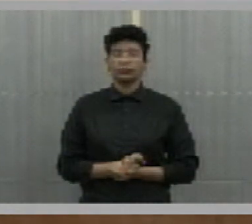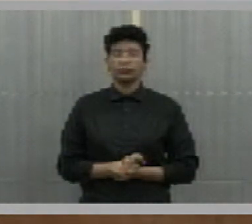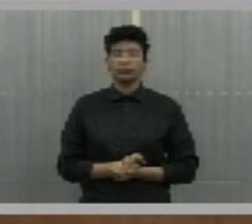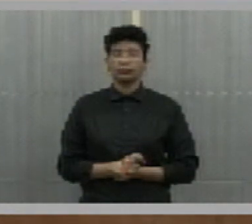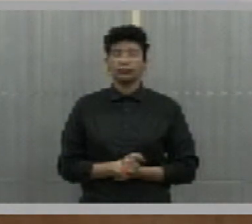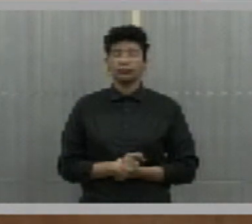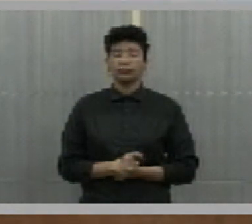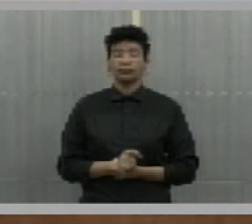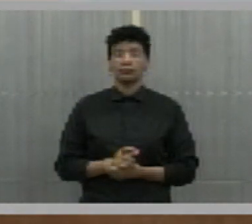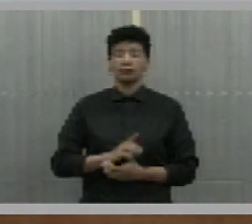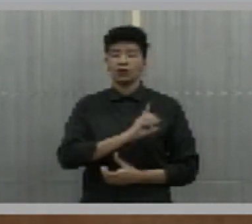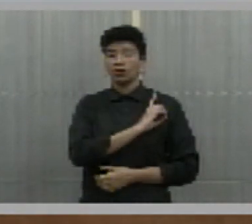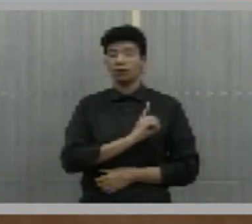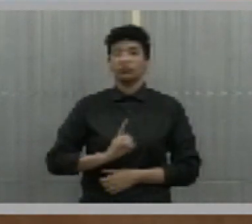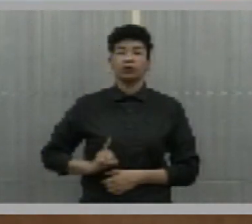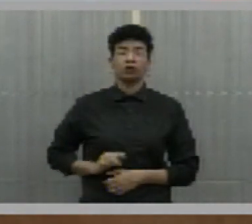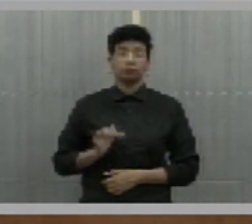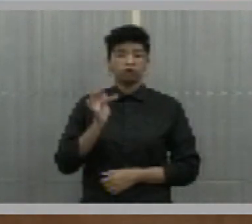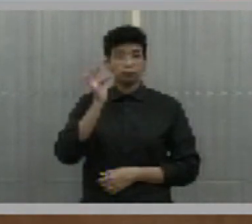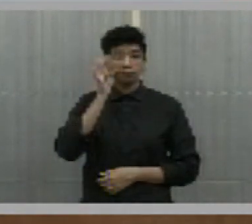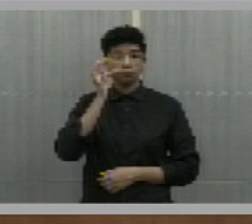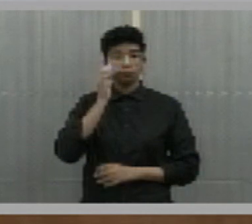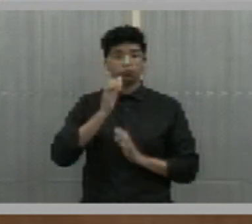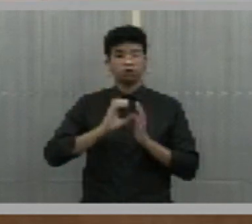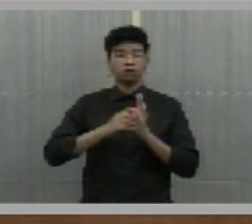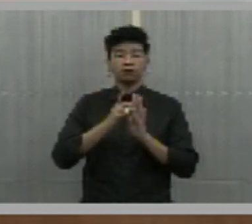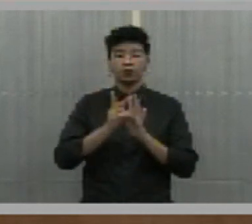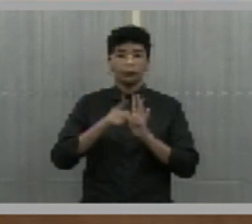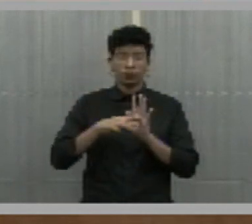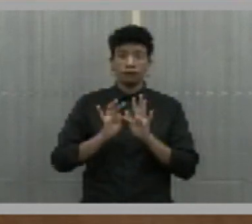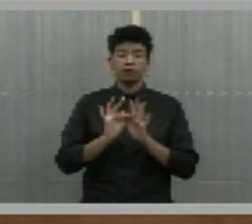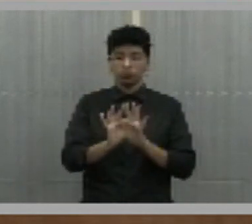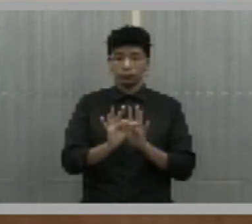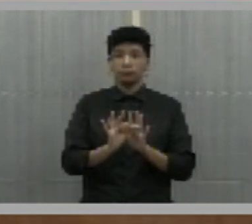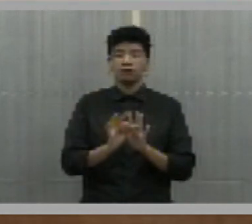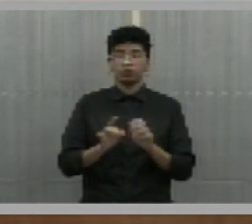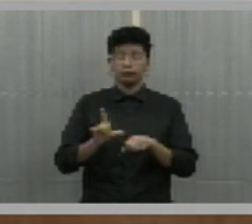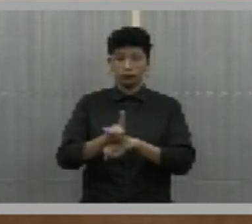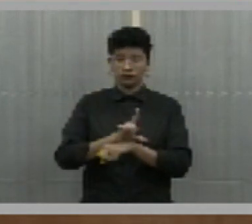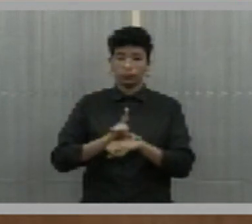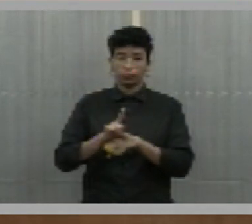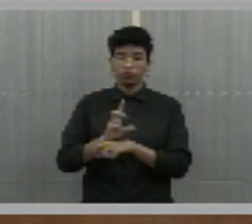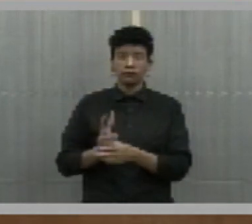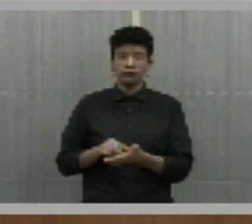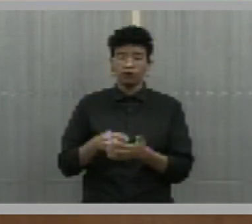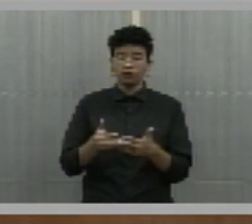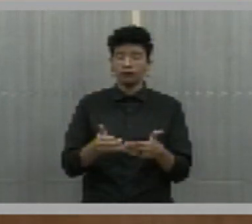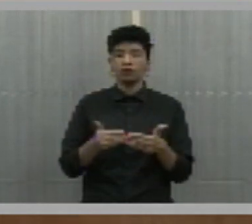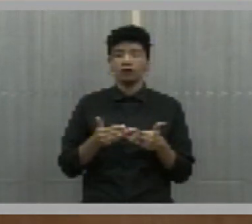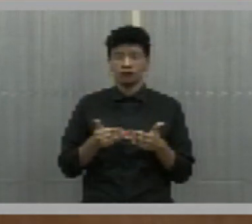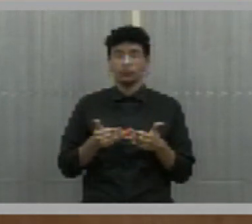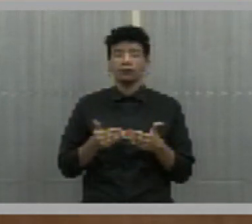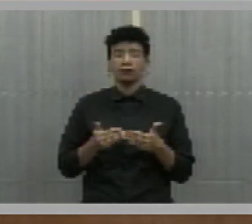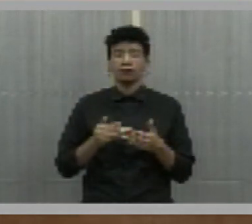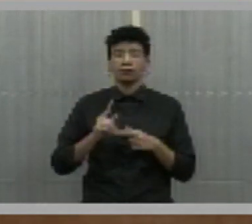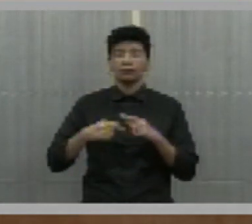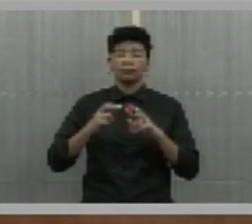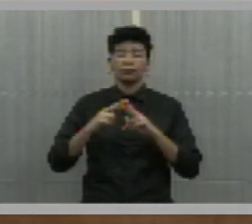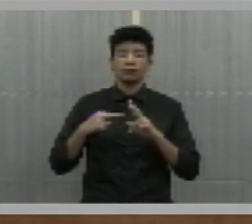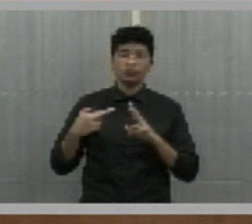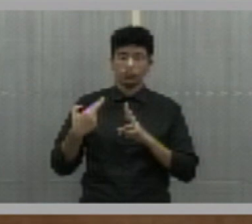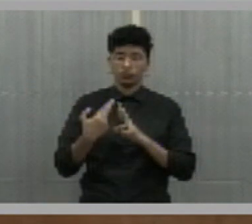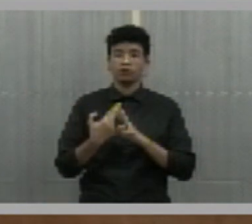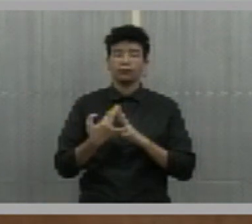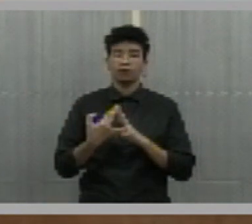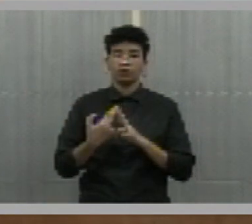Fábio Novo, deputado estadual do PT, com assento nesta Casa Legislativa, vem requerer, após ouvido o plenário,